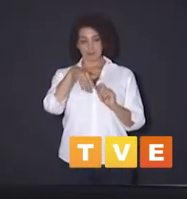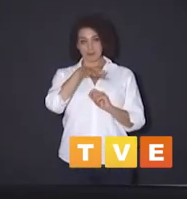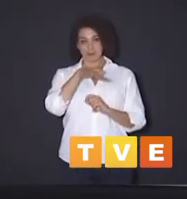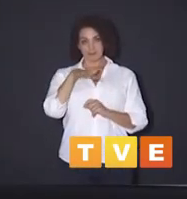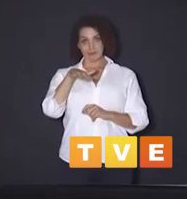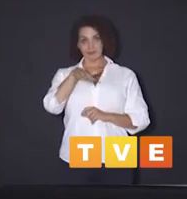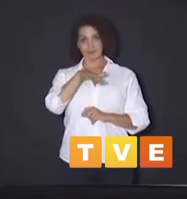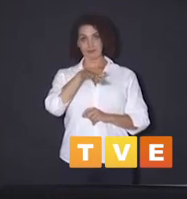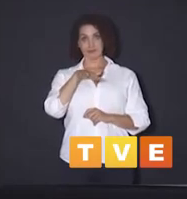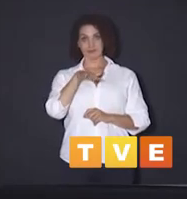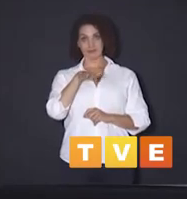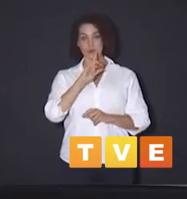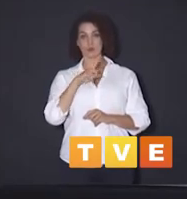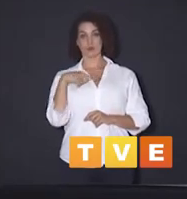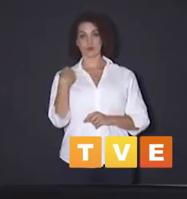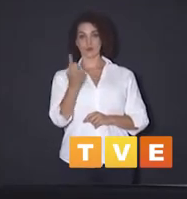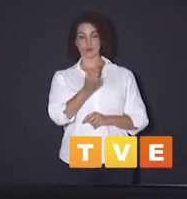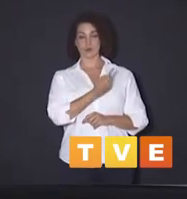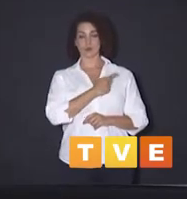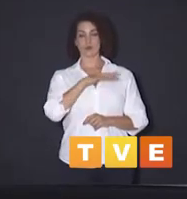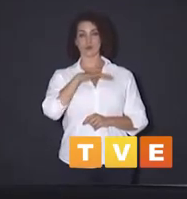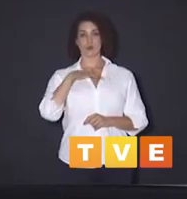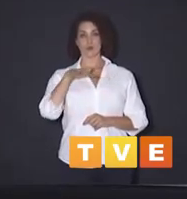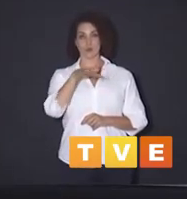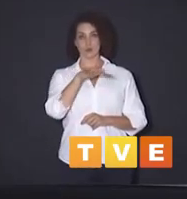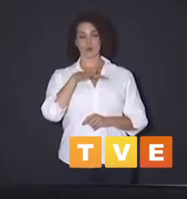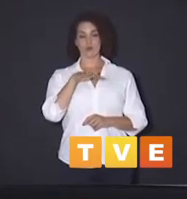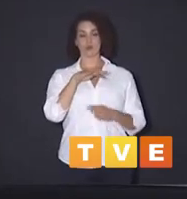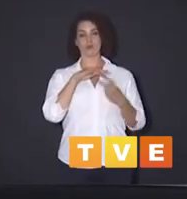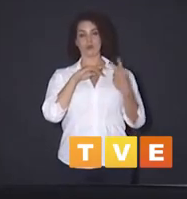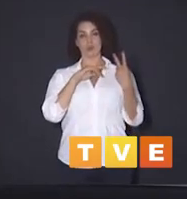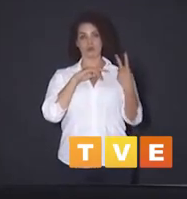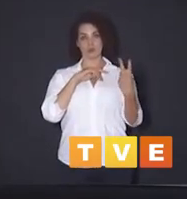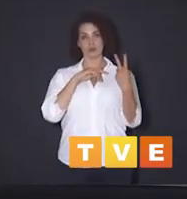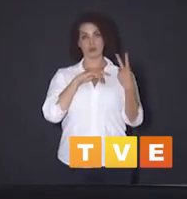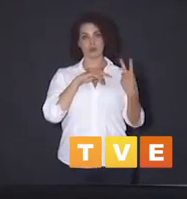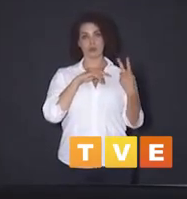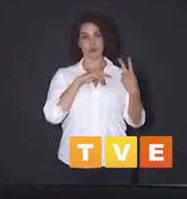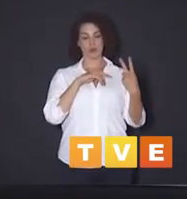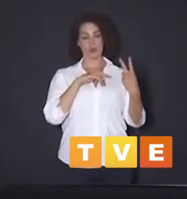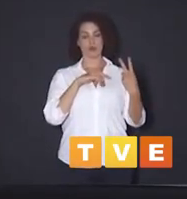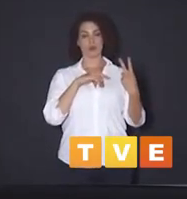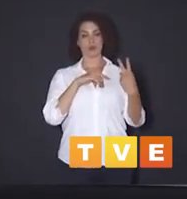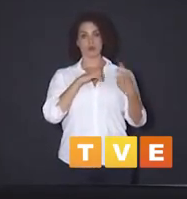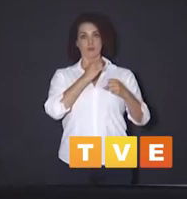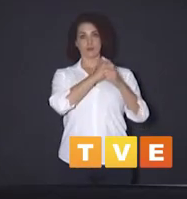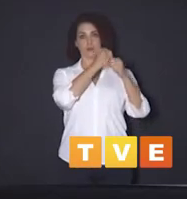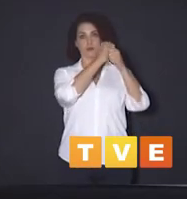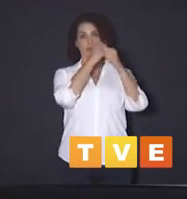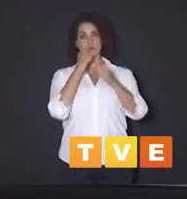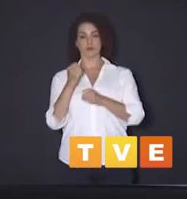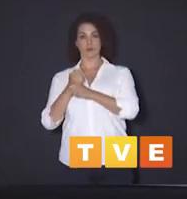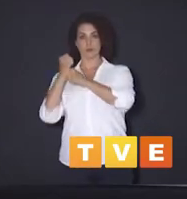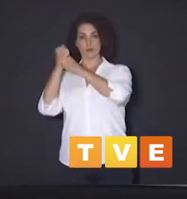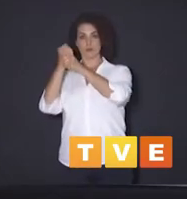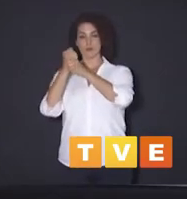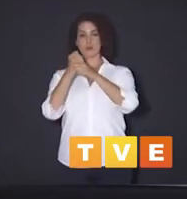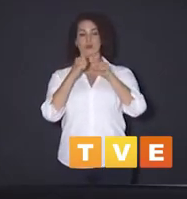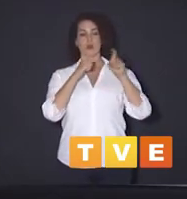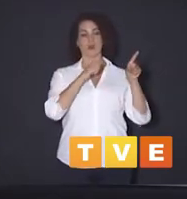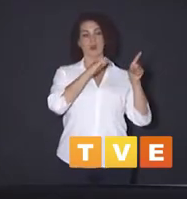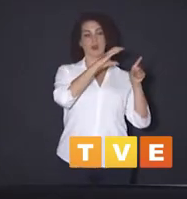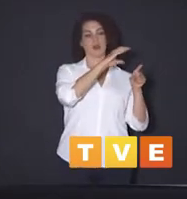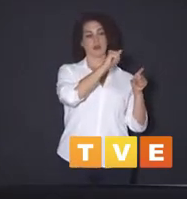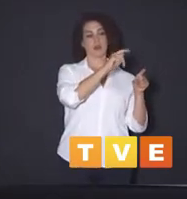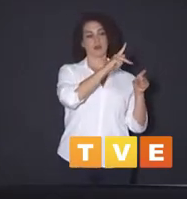os nossos territórios que são dois empreendimentos um extremo e outro no outro o capelão eo lauro de freitas